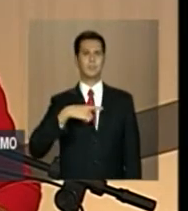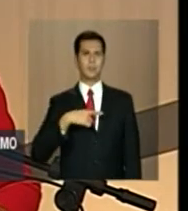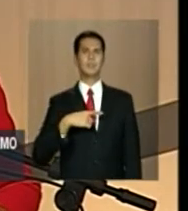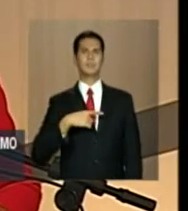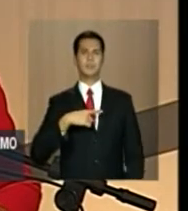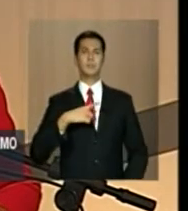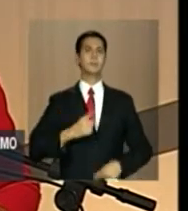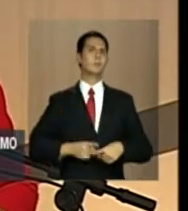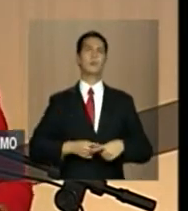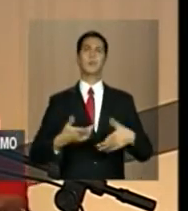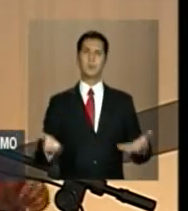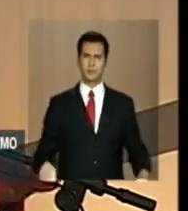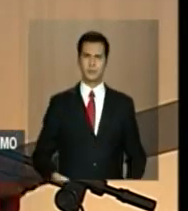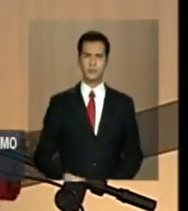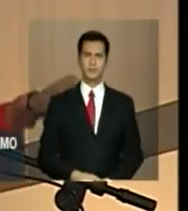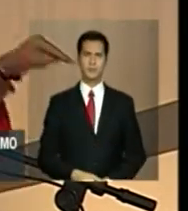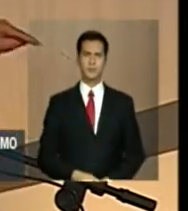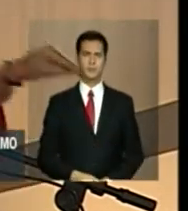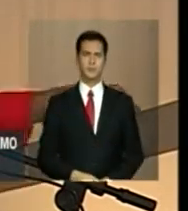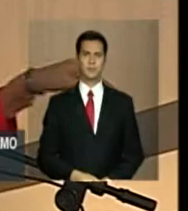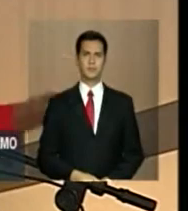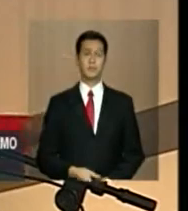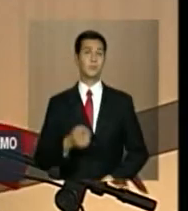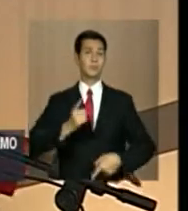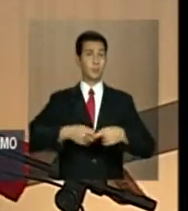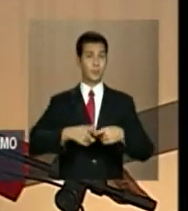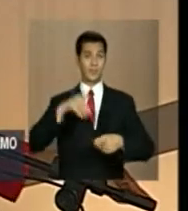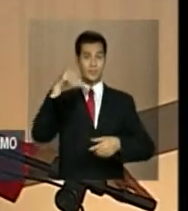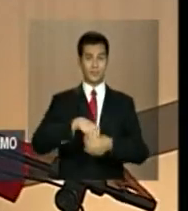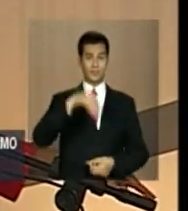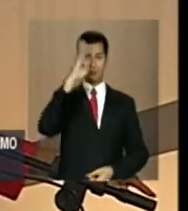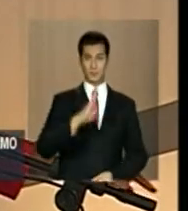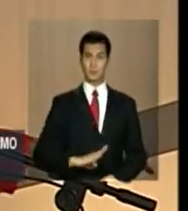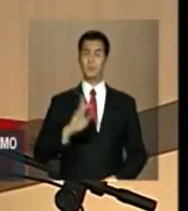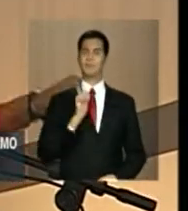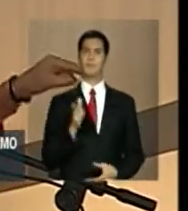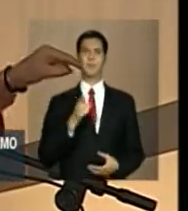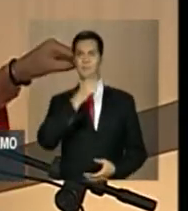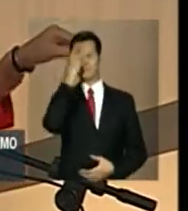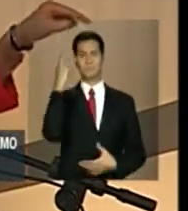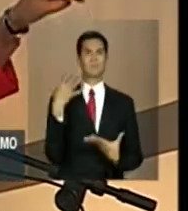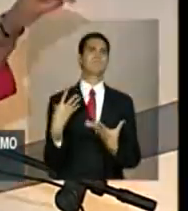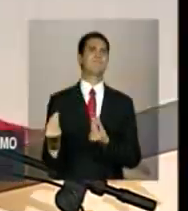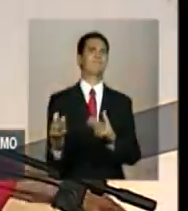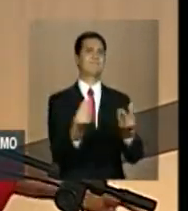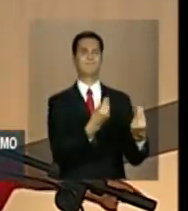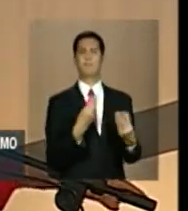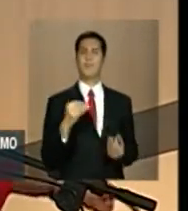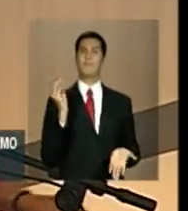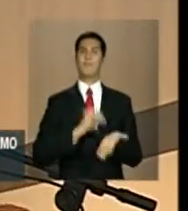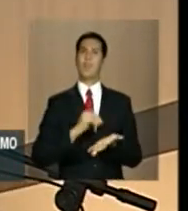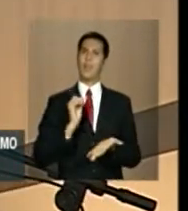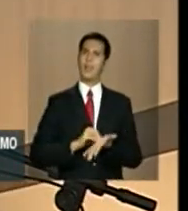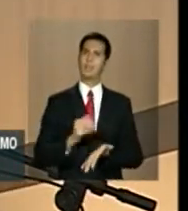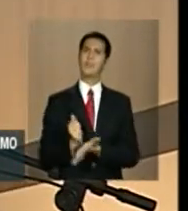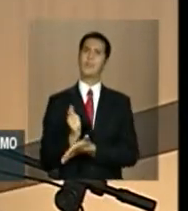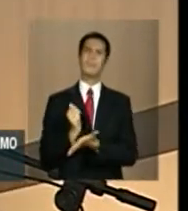de varejo do mundo? Por conta dessa demanda reprimida, dessa demanda ainda não